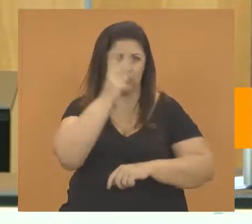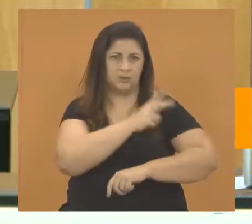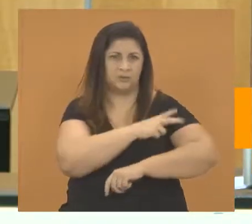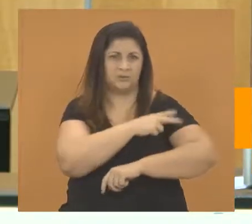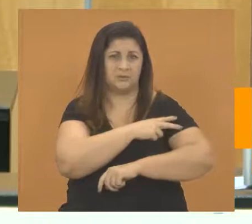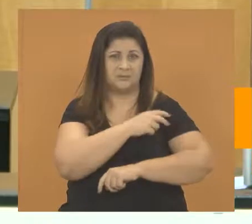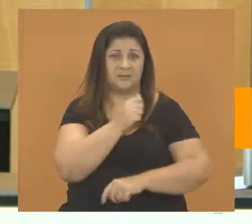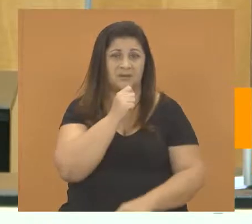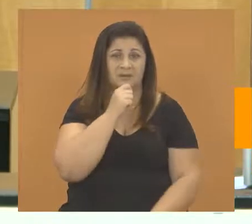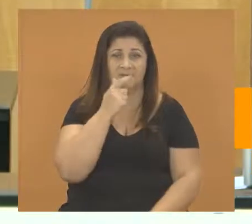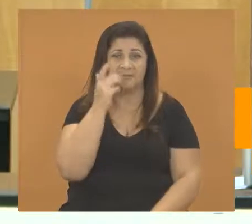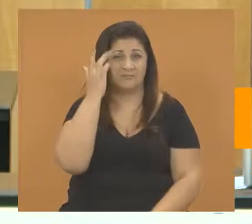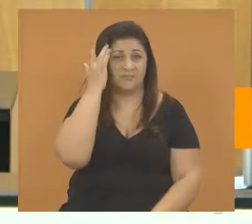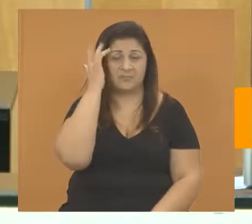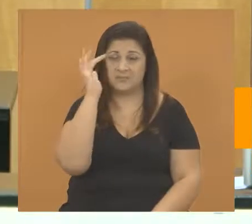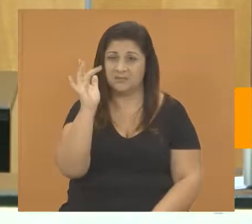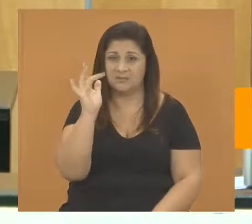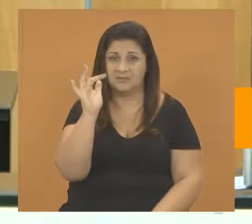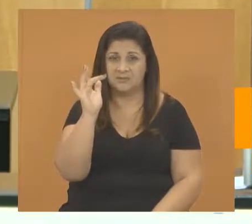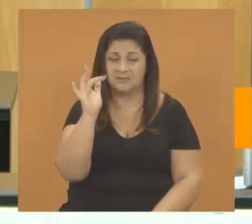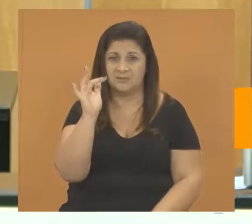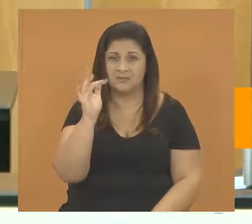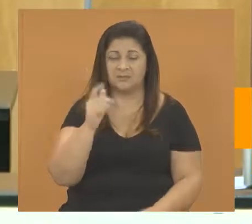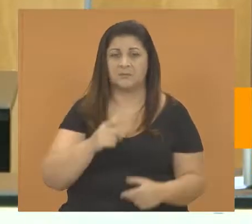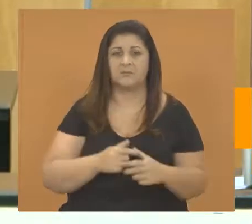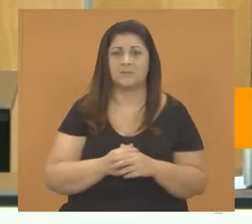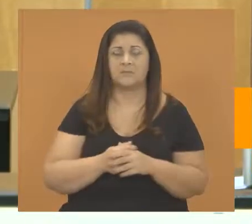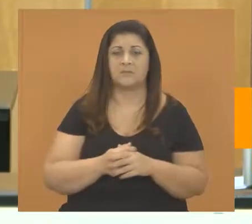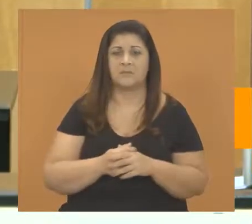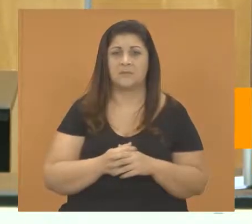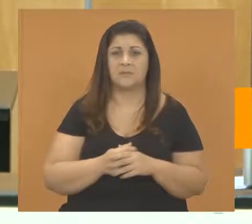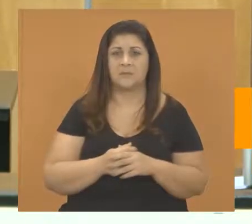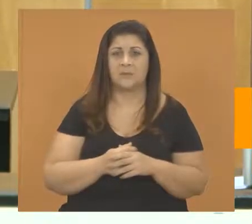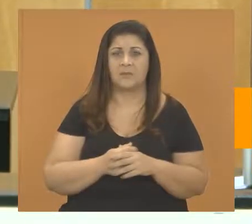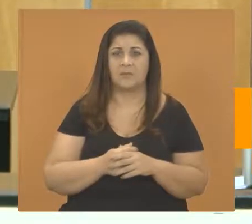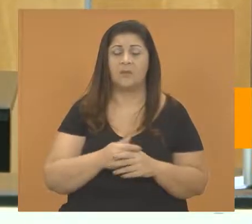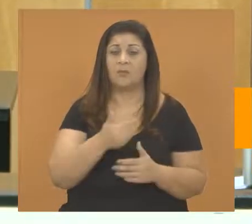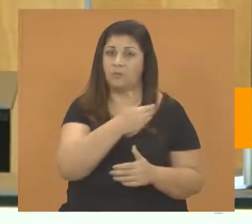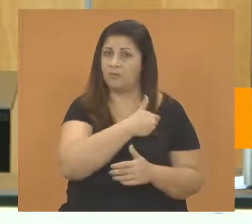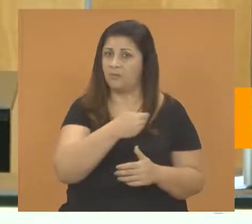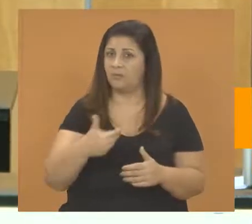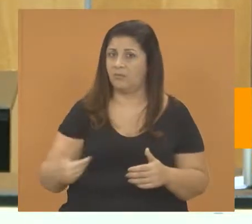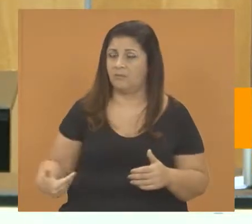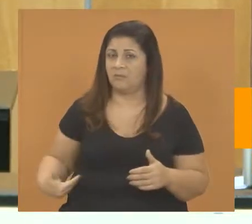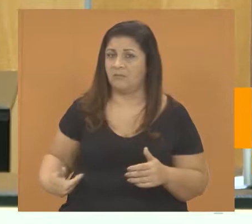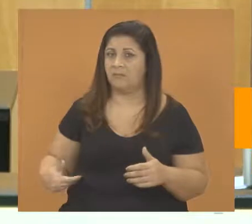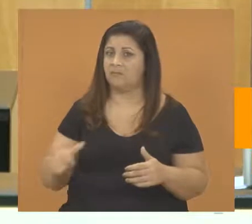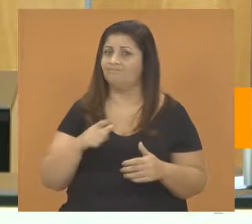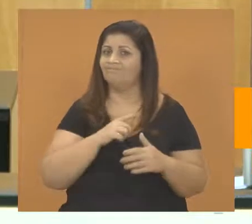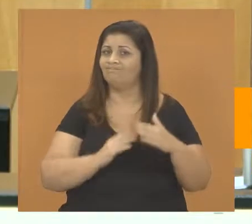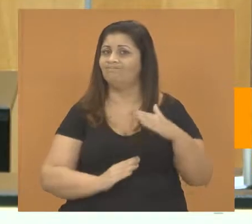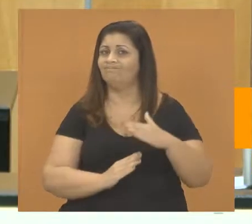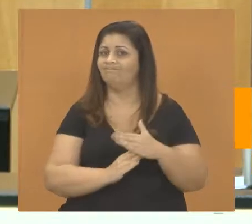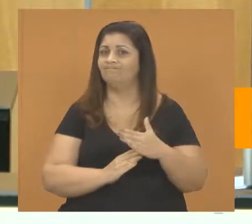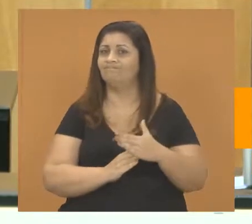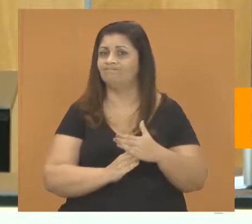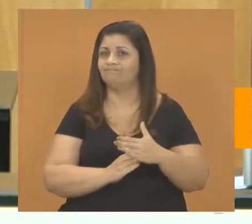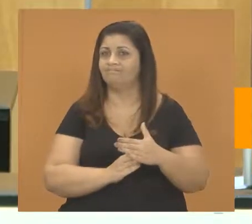entender o que o poder público ele tem umas limitações diferenciada